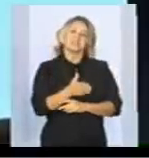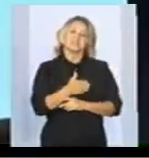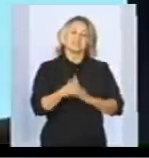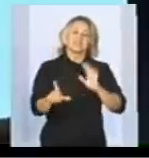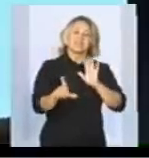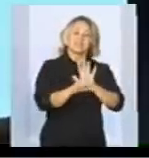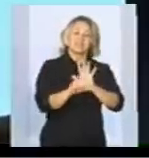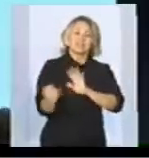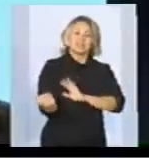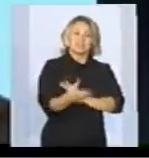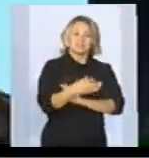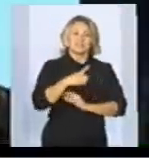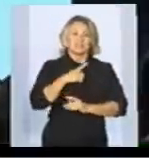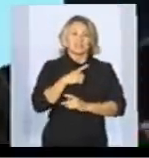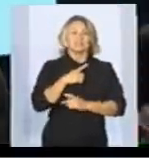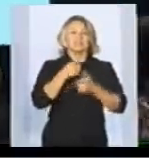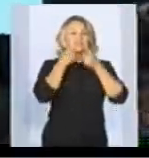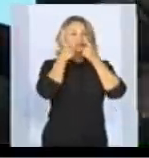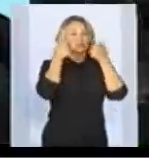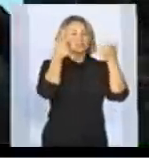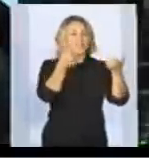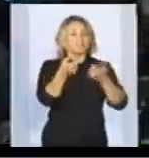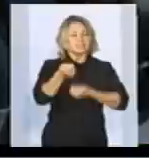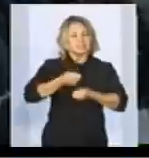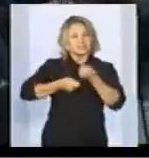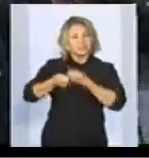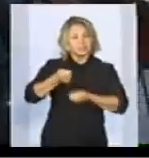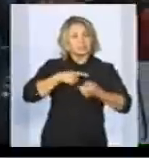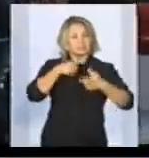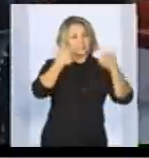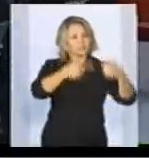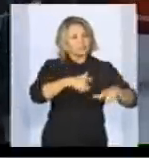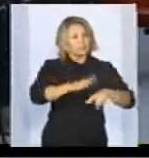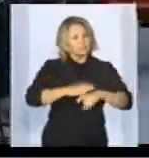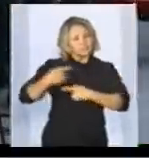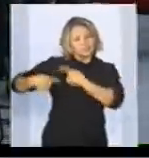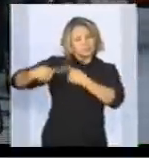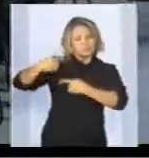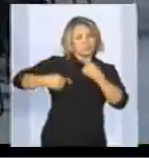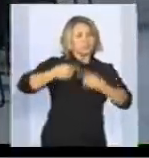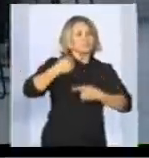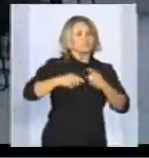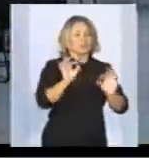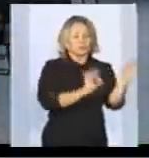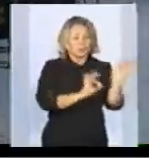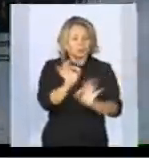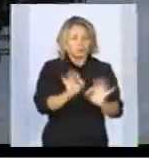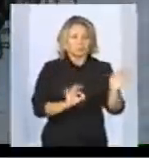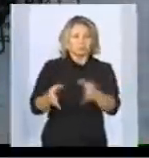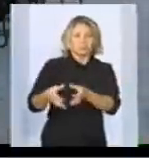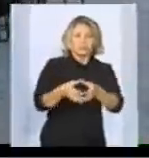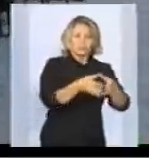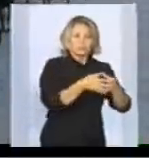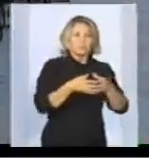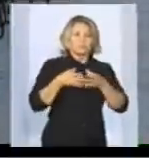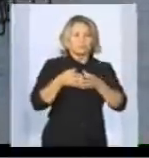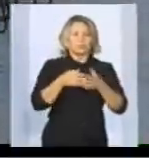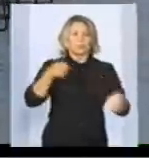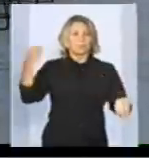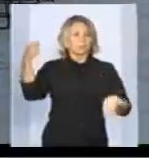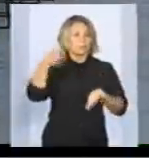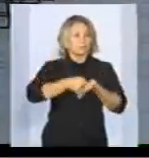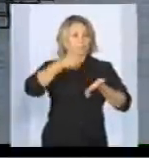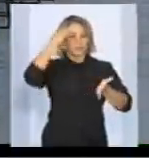interesses econômicos uma vez que ela cria um ambiente de maior competitividade e organiza o mercado no sentido de cumprir